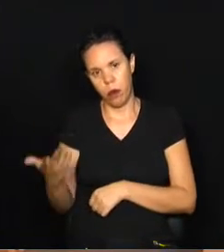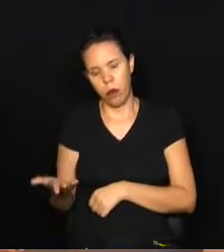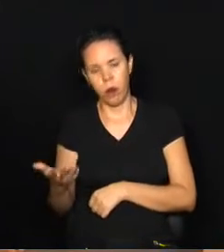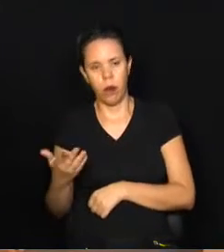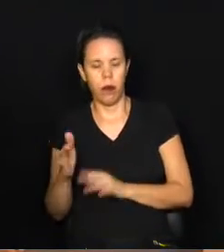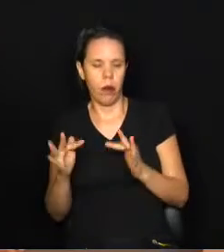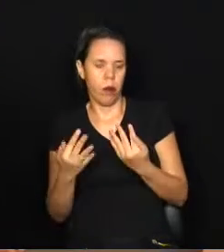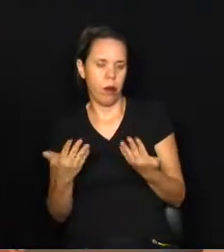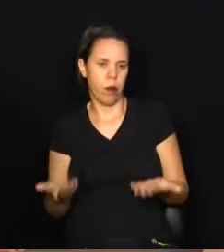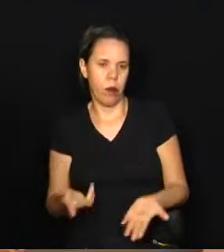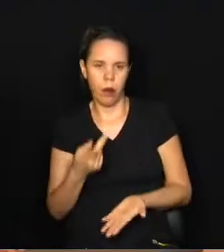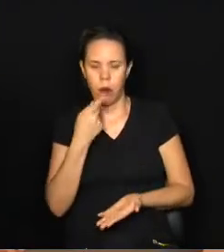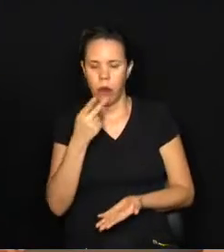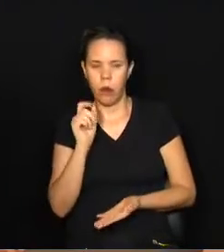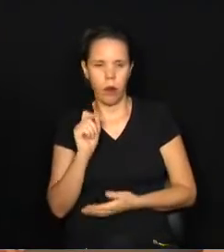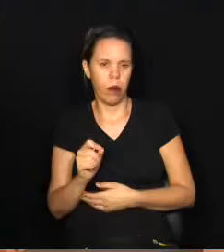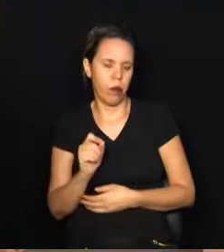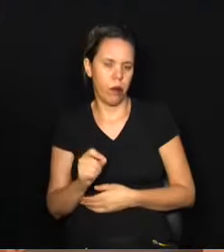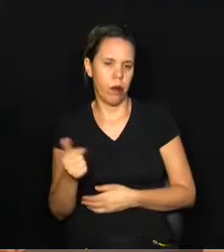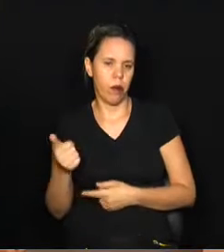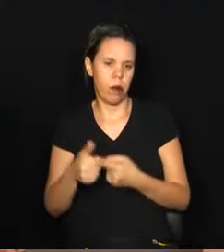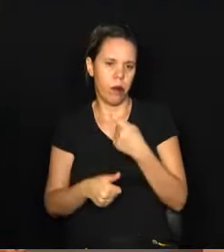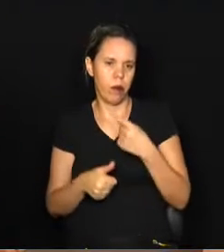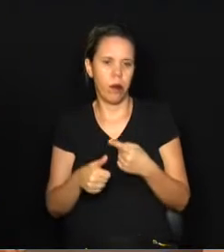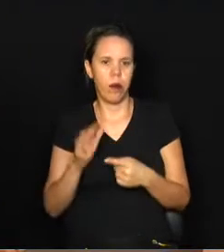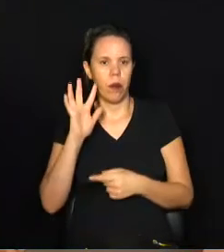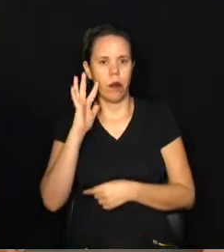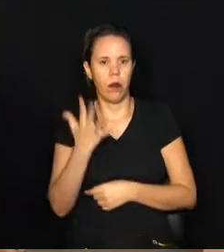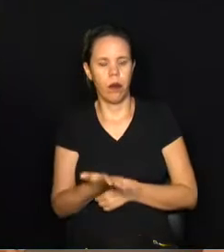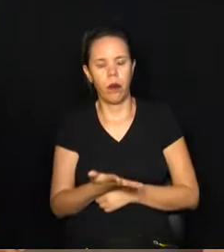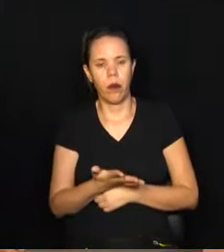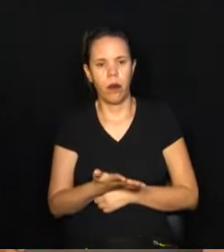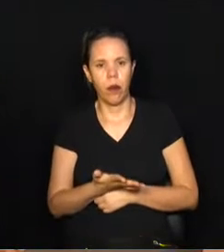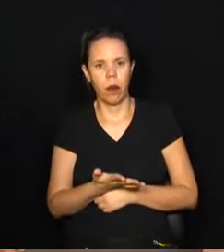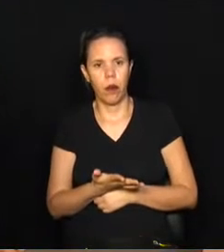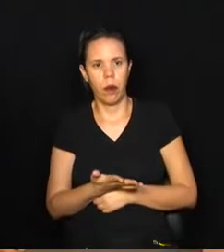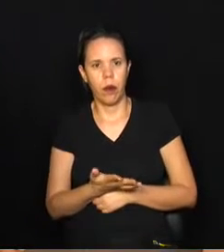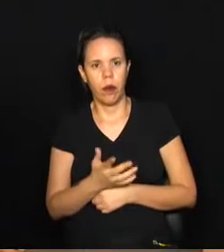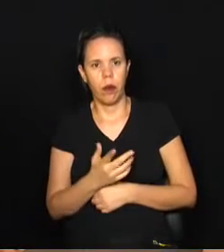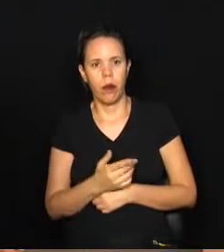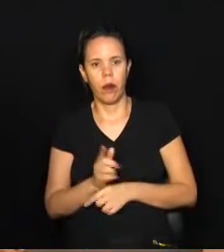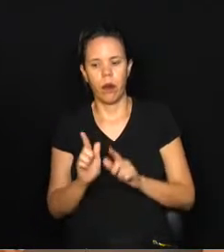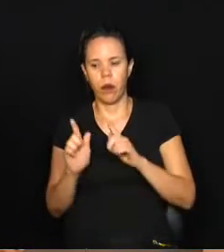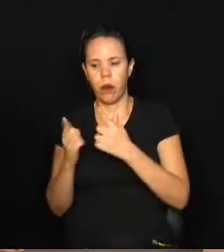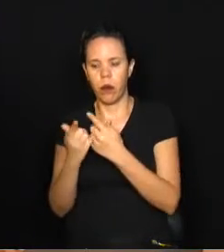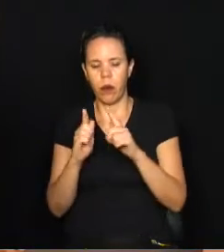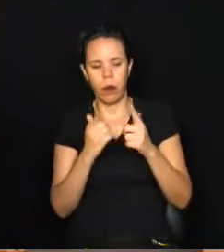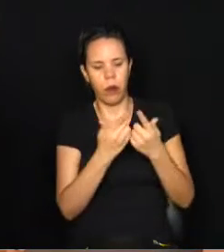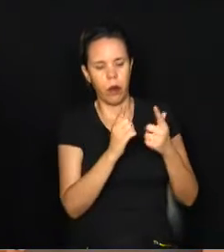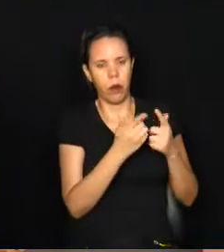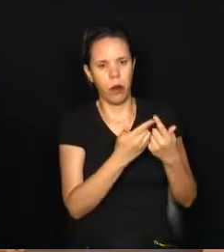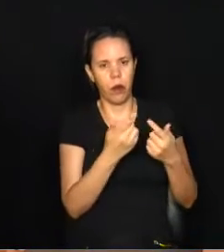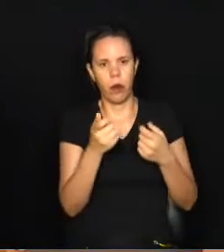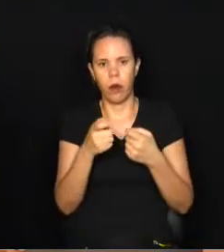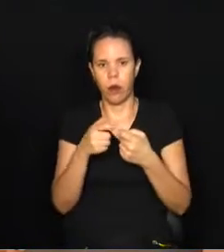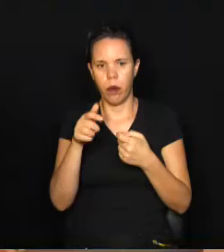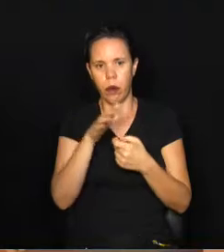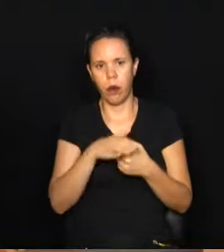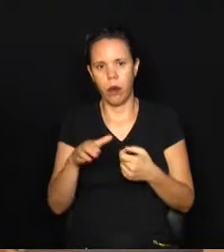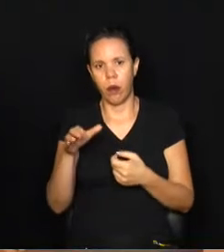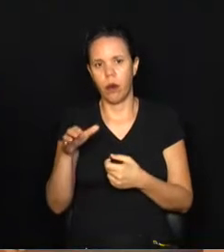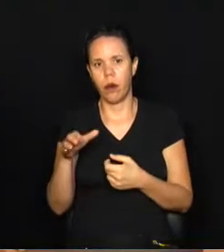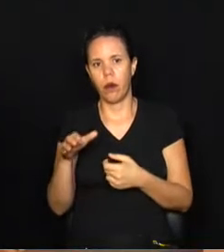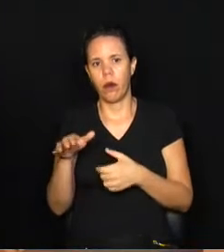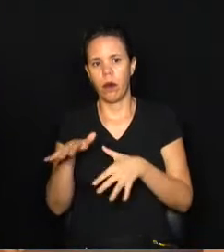parente de optometrista. Ele diz assim: primeiro resolvam que esses grupos de médicos que